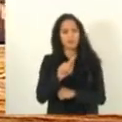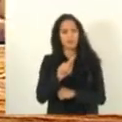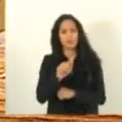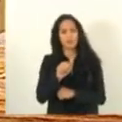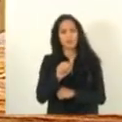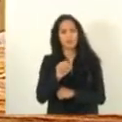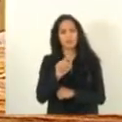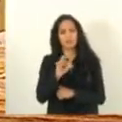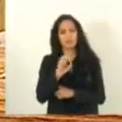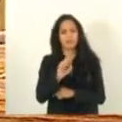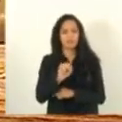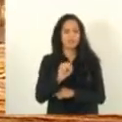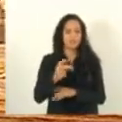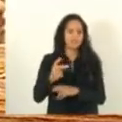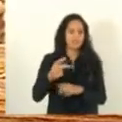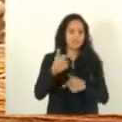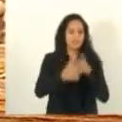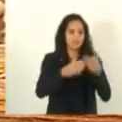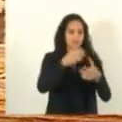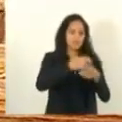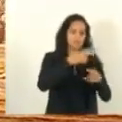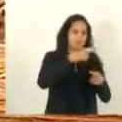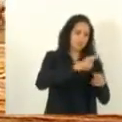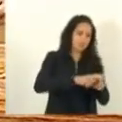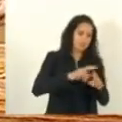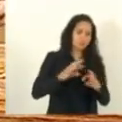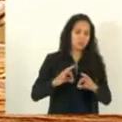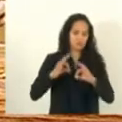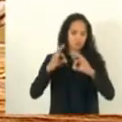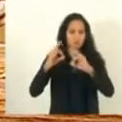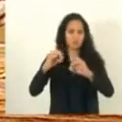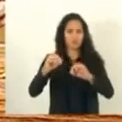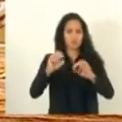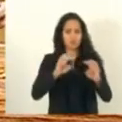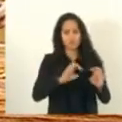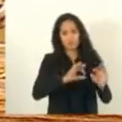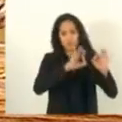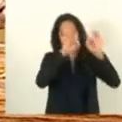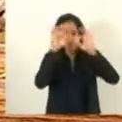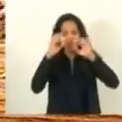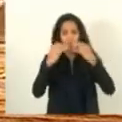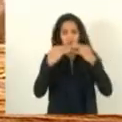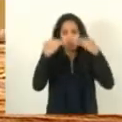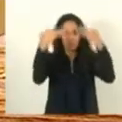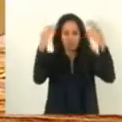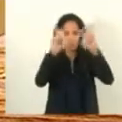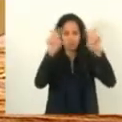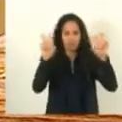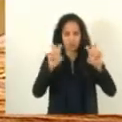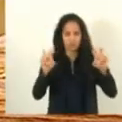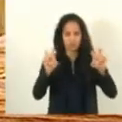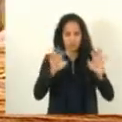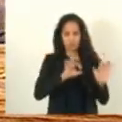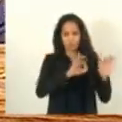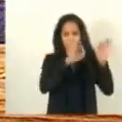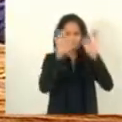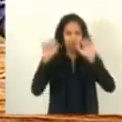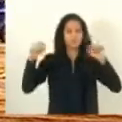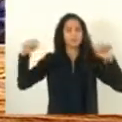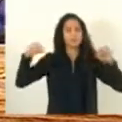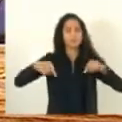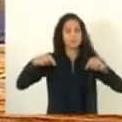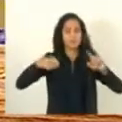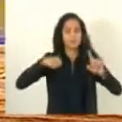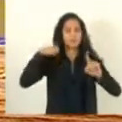aqui conosco, nas galerias, acompanhando esse trabalho. Esse trabalho, essa